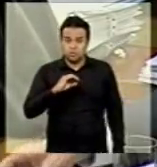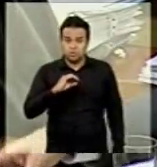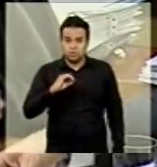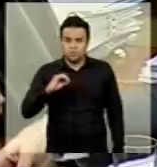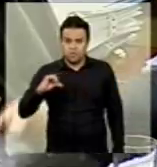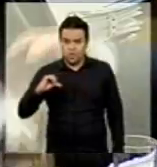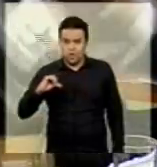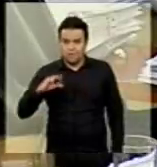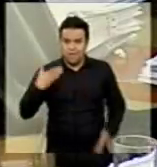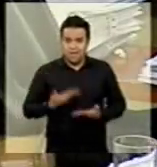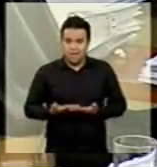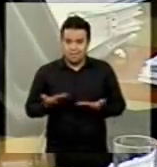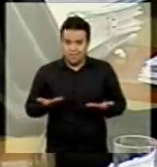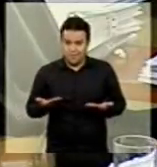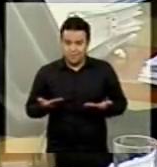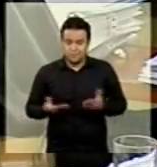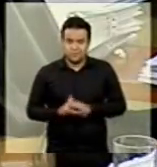2009, até hoje,